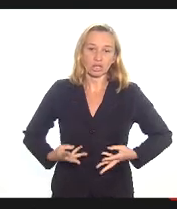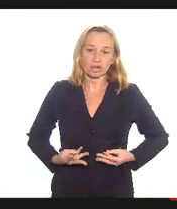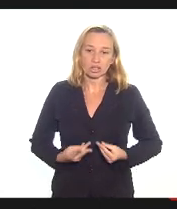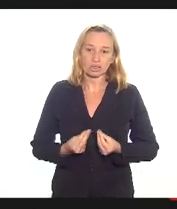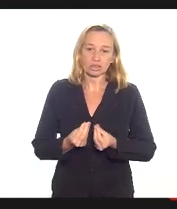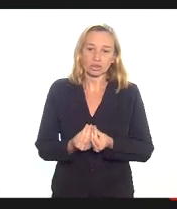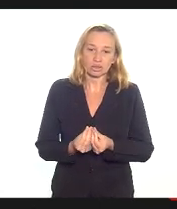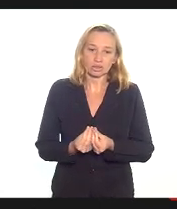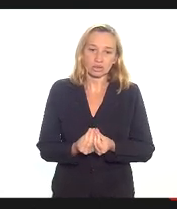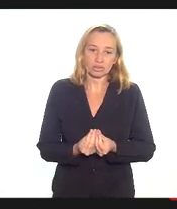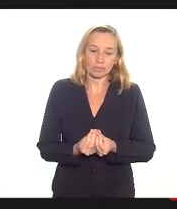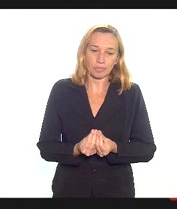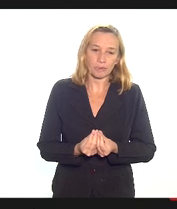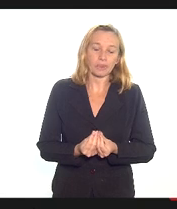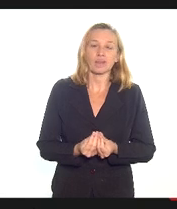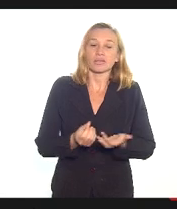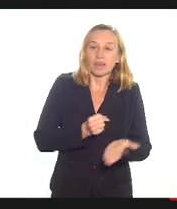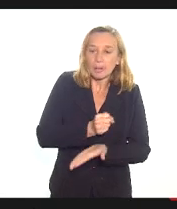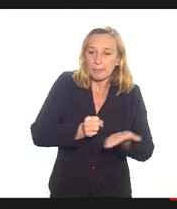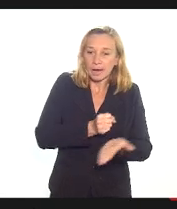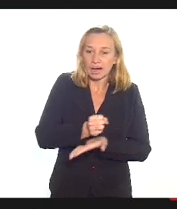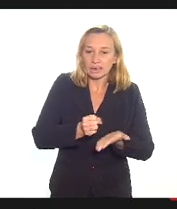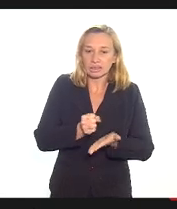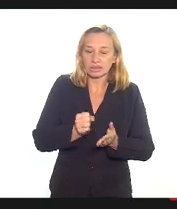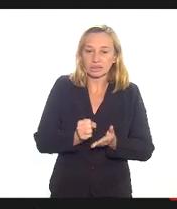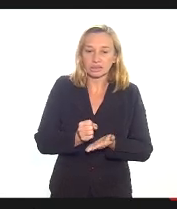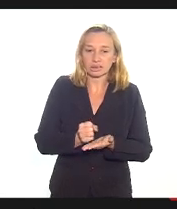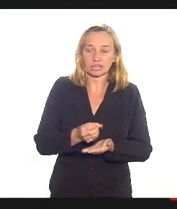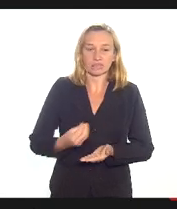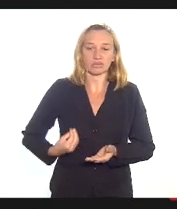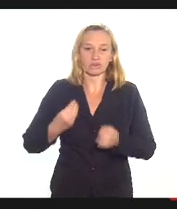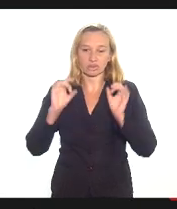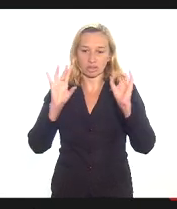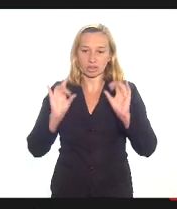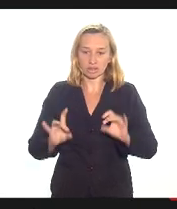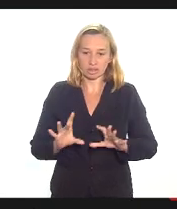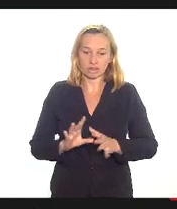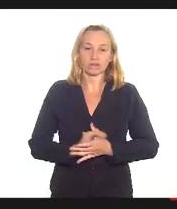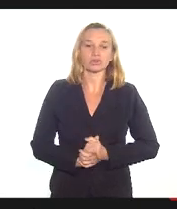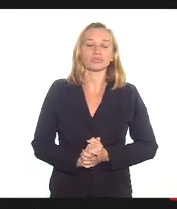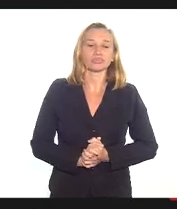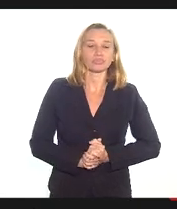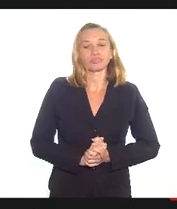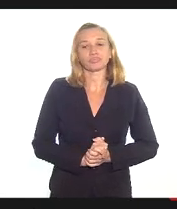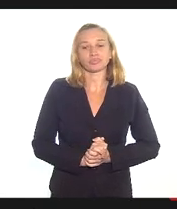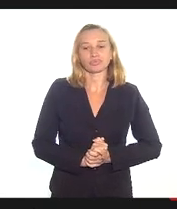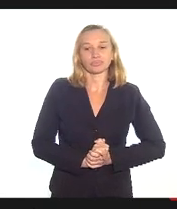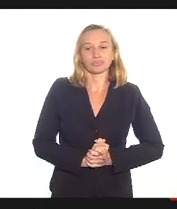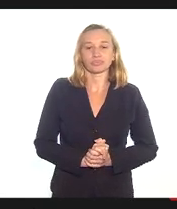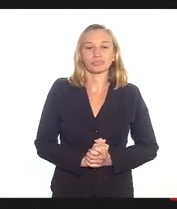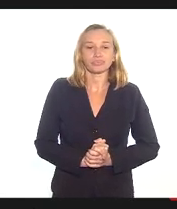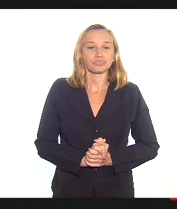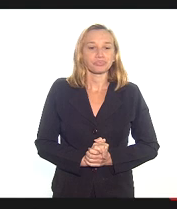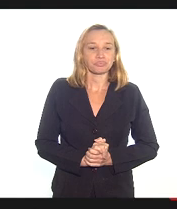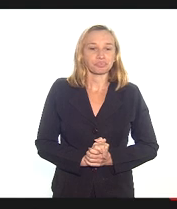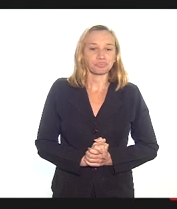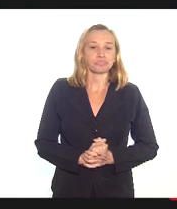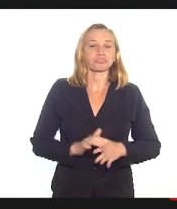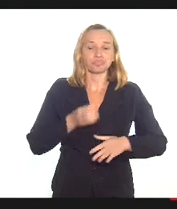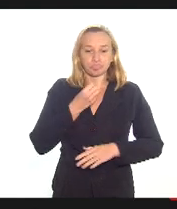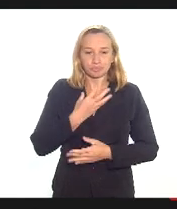serão abatidas da base de cálculo da participação especial, salvo se a empresa só tiver um ativo.